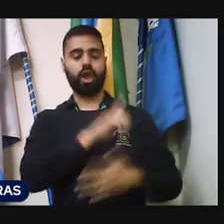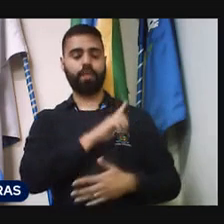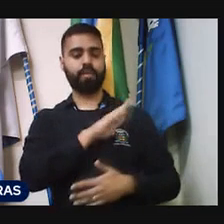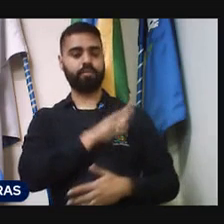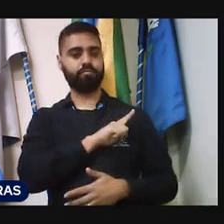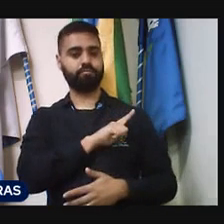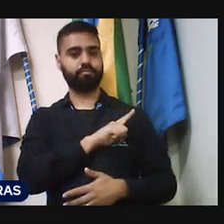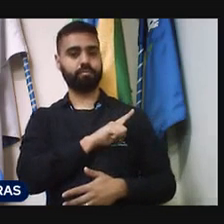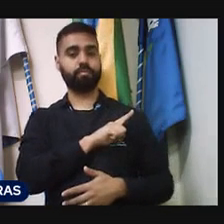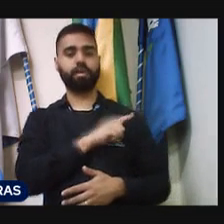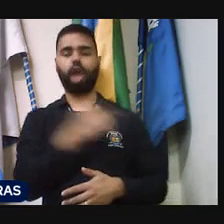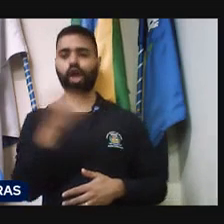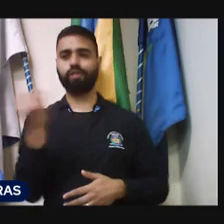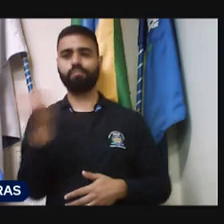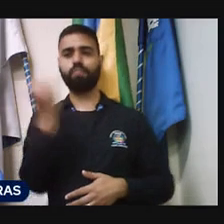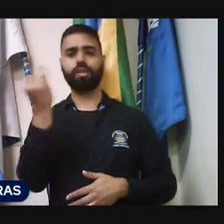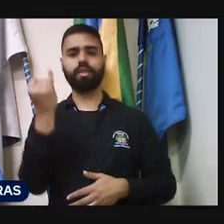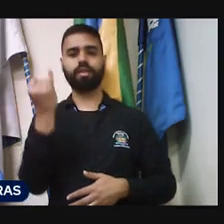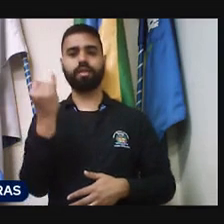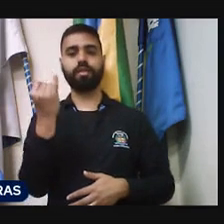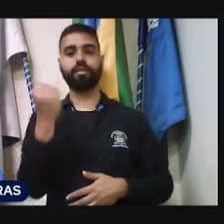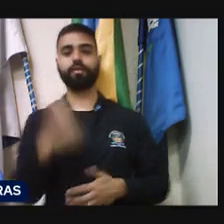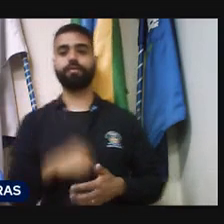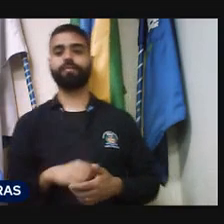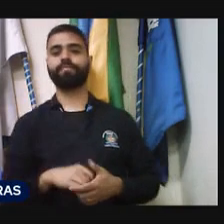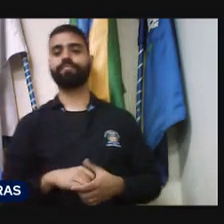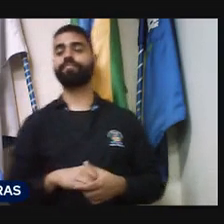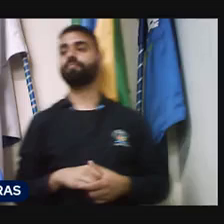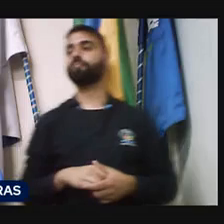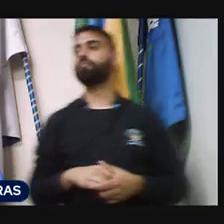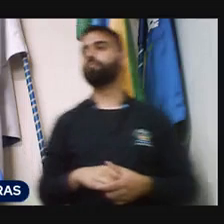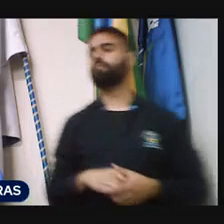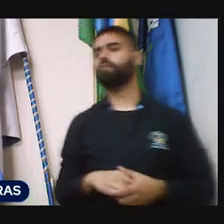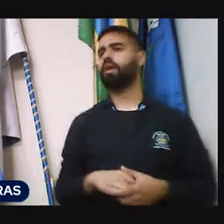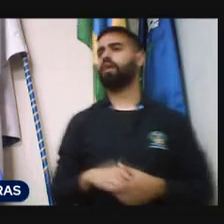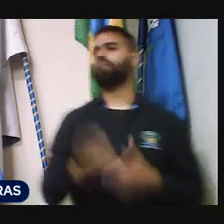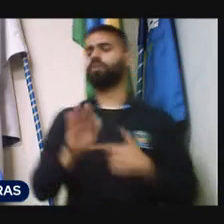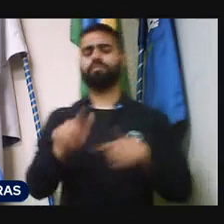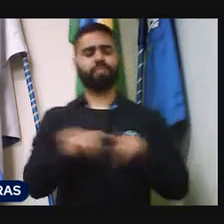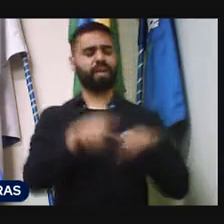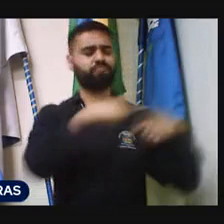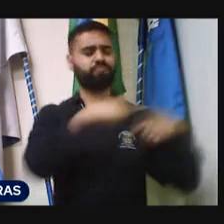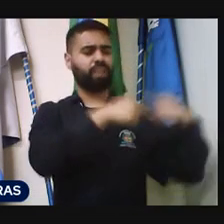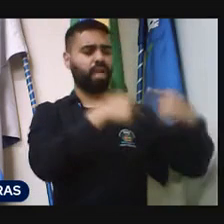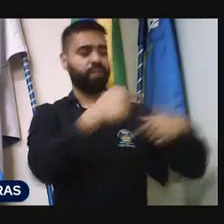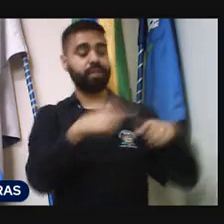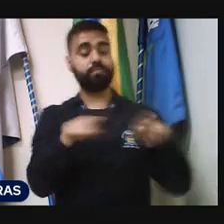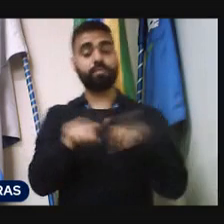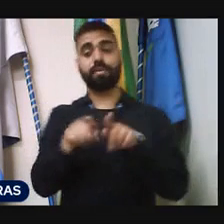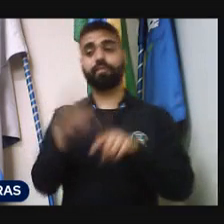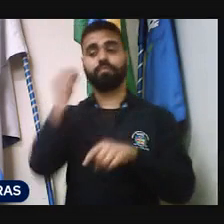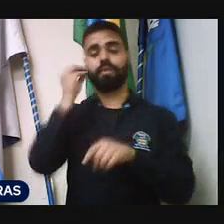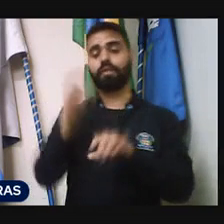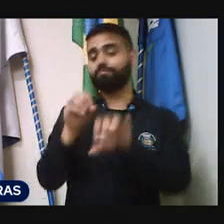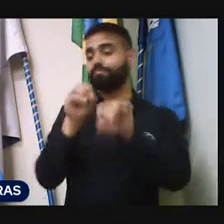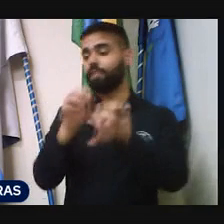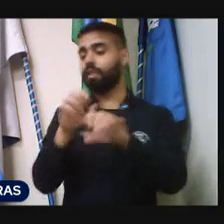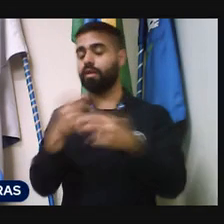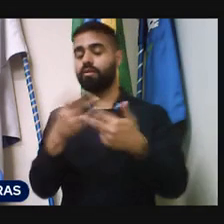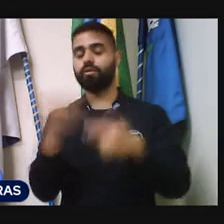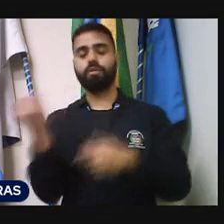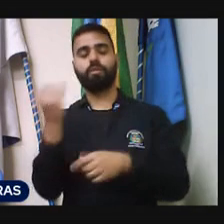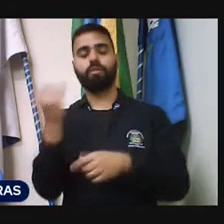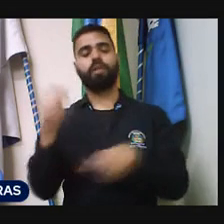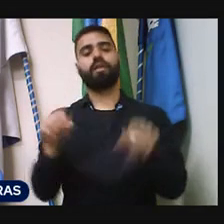estabelecimento de ensino tem marca de forma positiva e profunda diferentes gerações pela passar procuram transferir conhecimentos valiosos